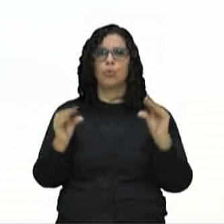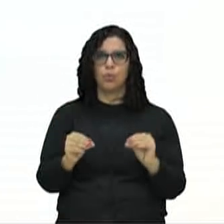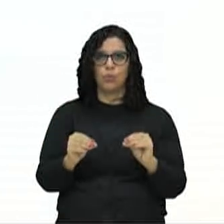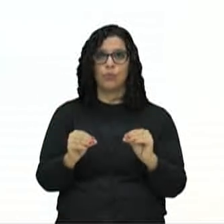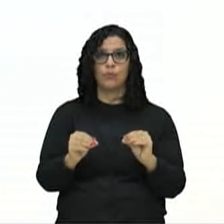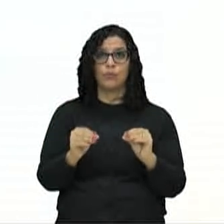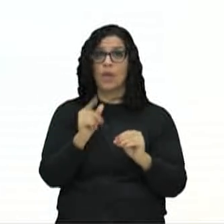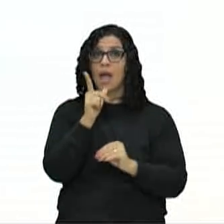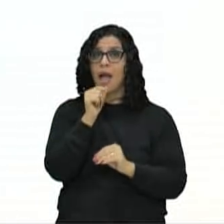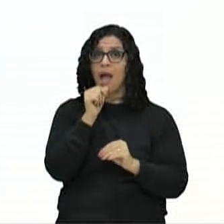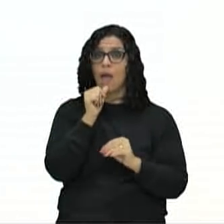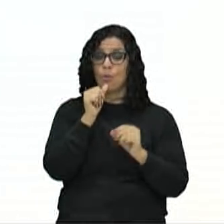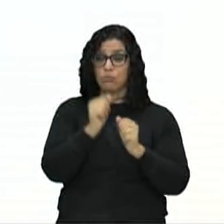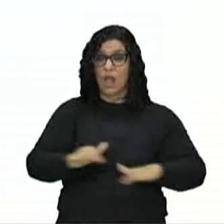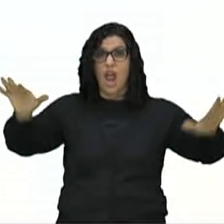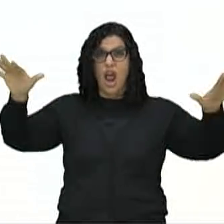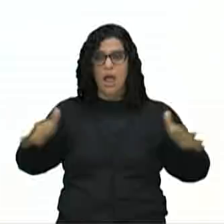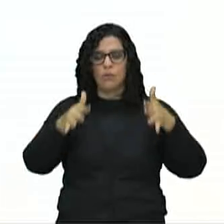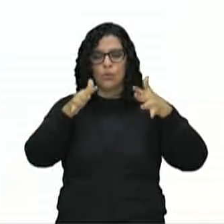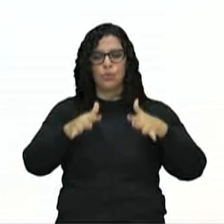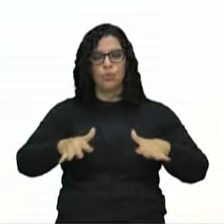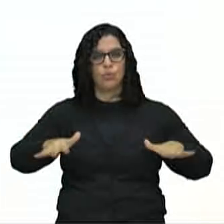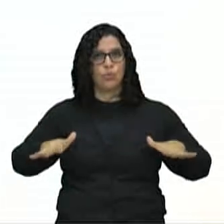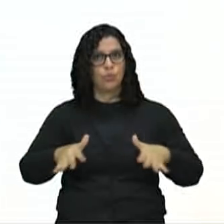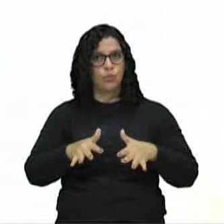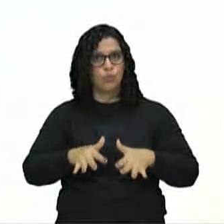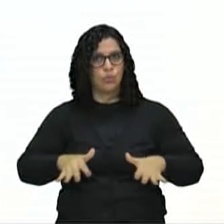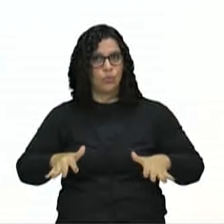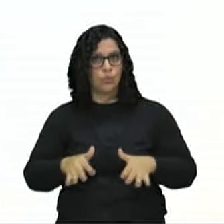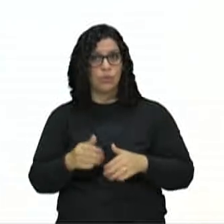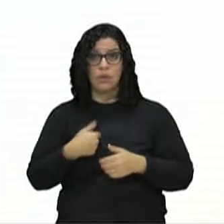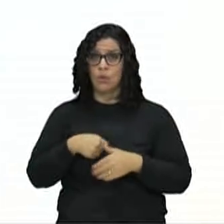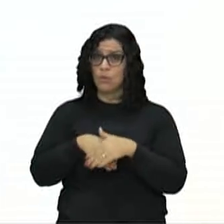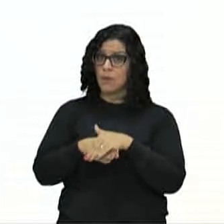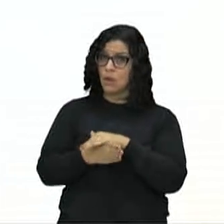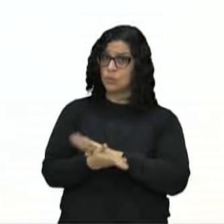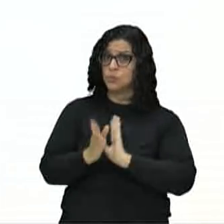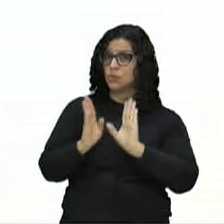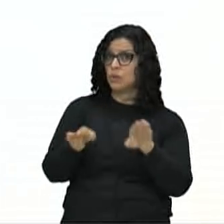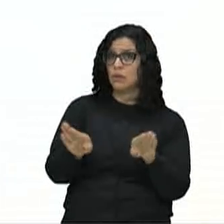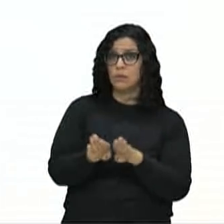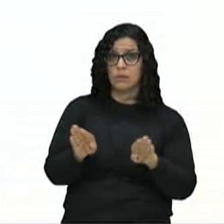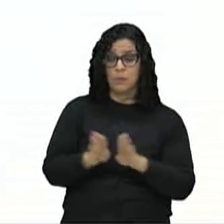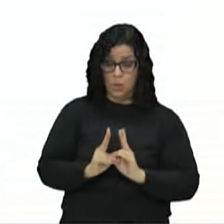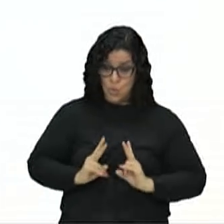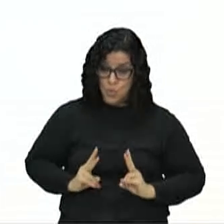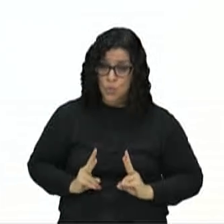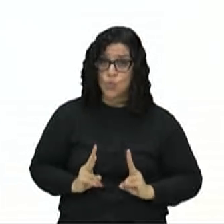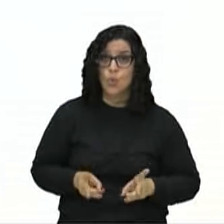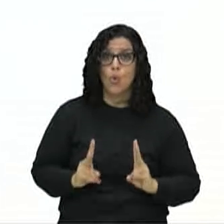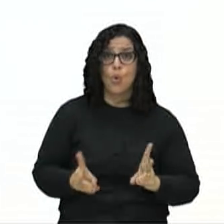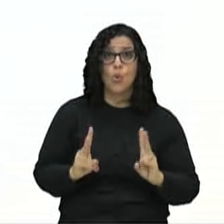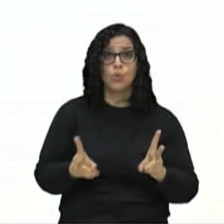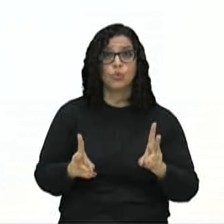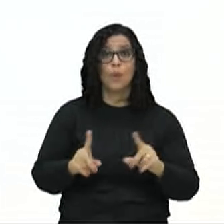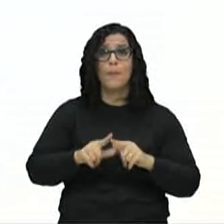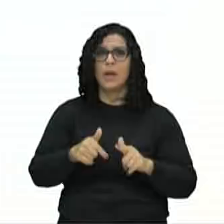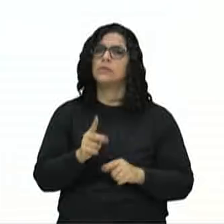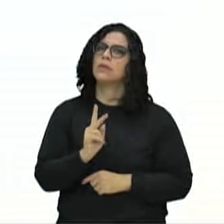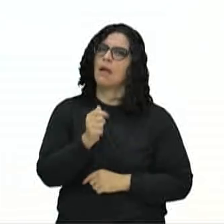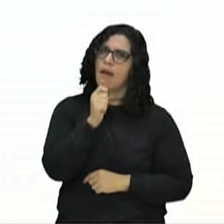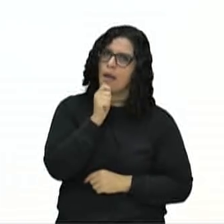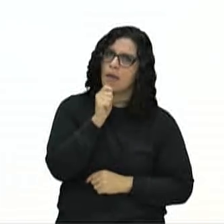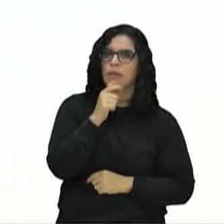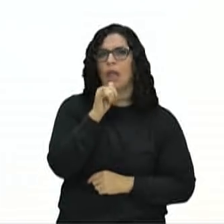o mar amainou e comecei a acostumar-me e conservei-me, porém